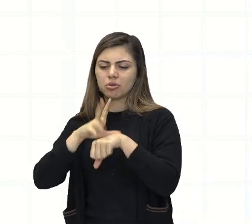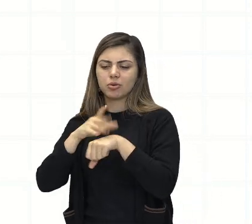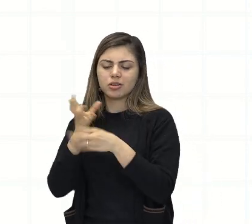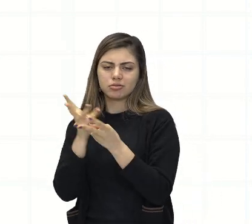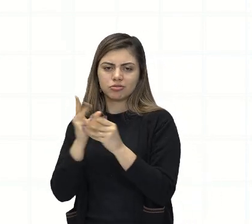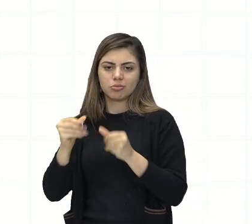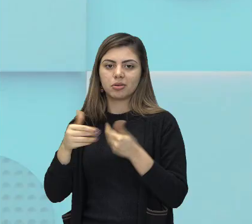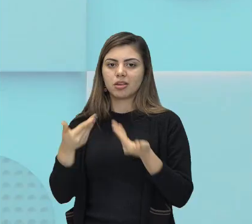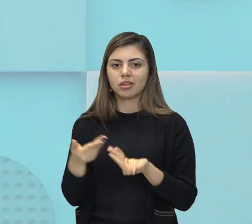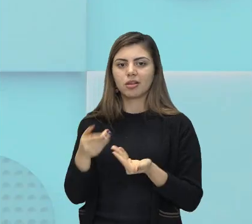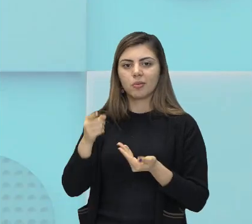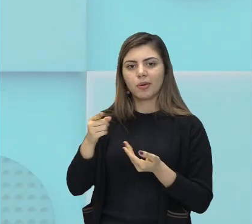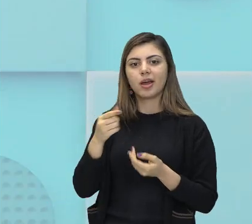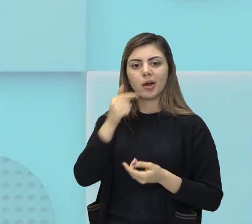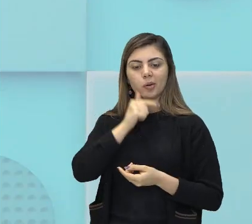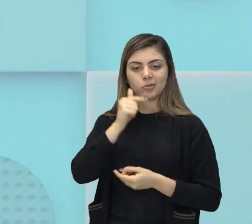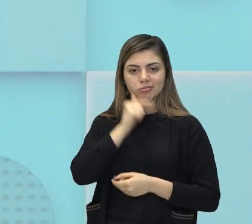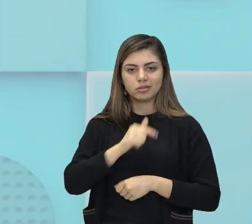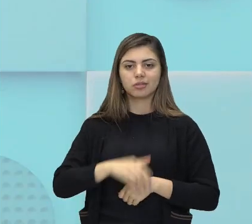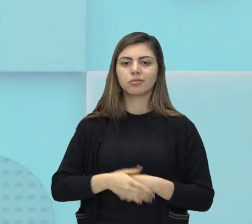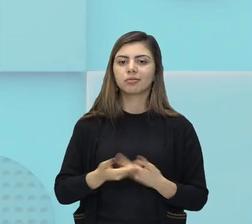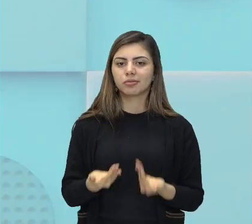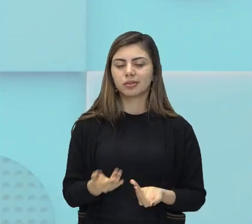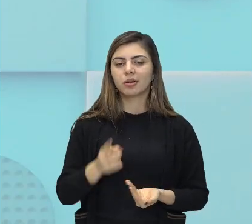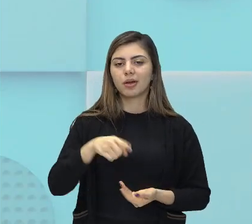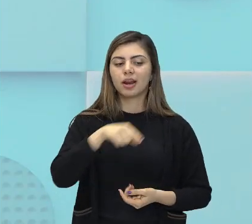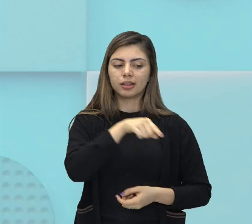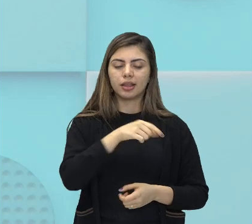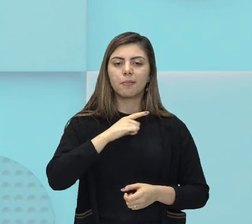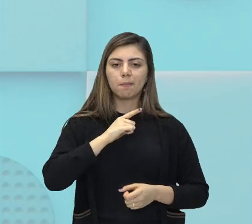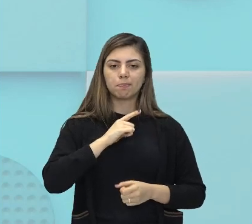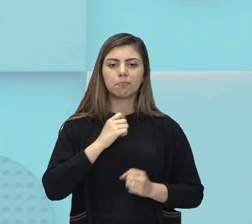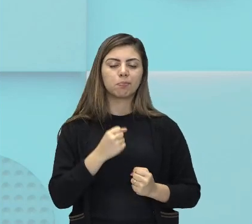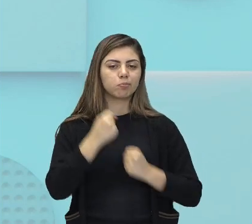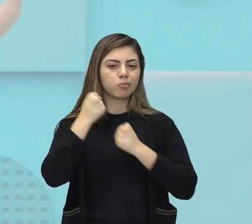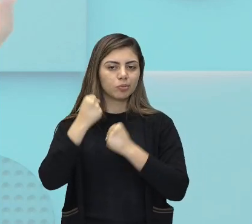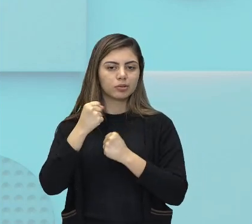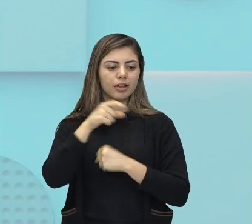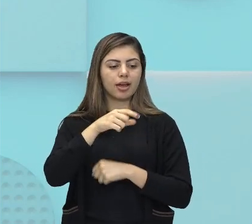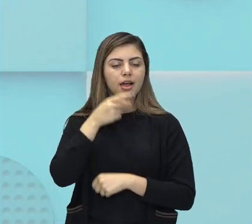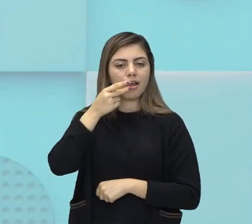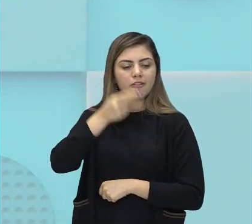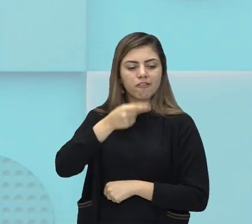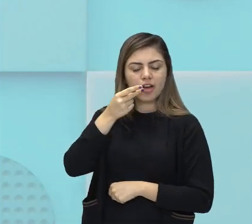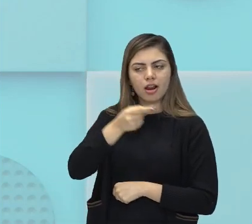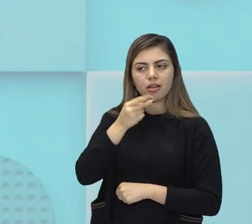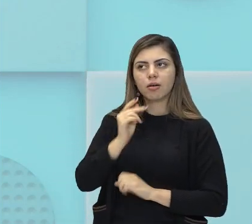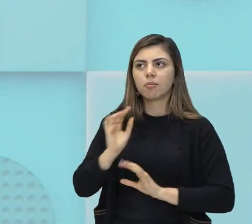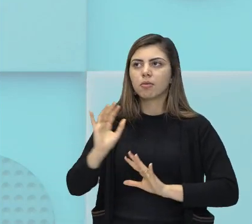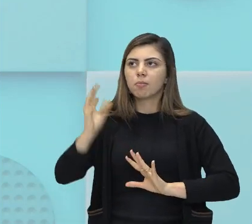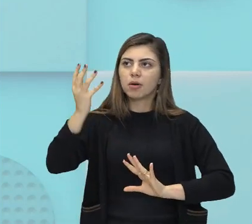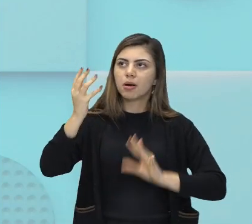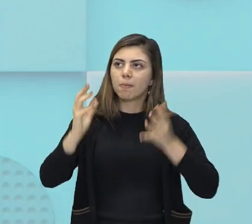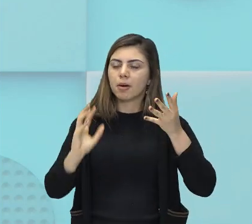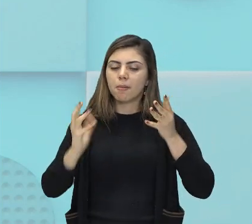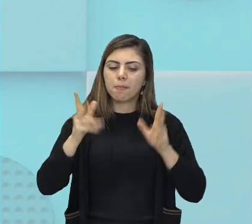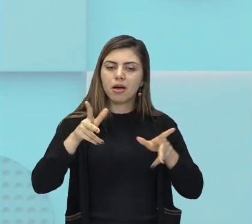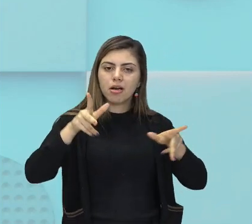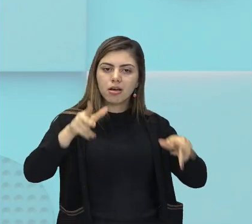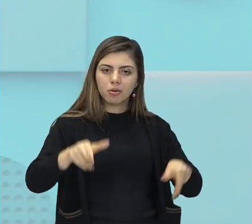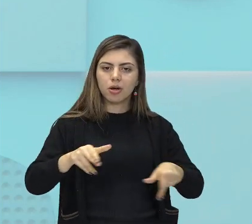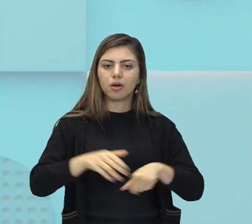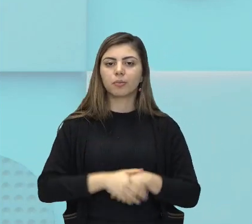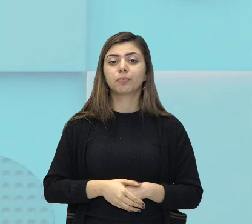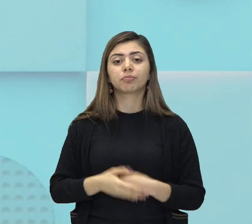são vários que eles vão chamar de prodígios, de milagres, coisas que vão acontecendo com a nossa Nininha, porque ela vai falando e as coisas vão acontecendo. Se